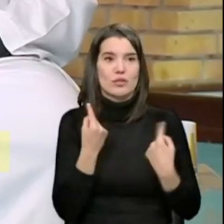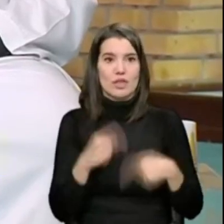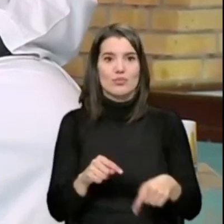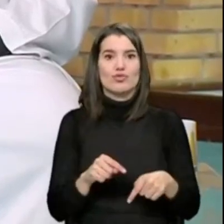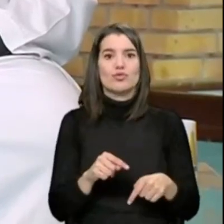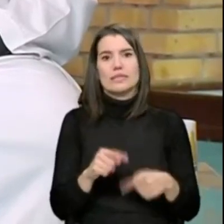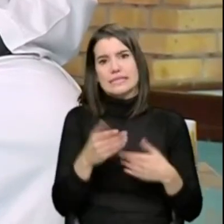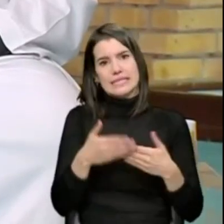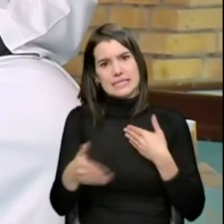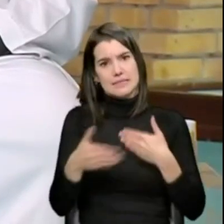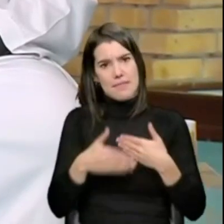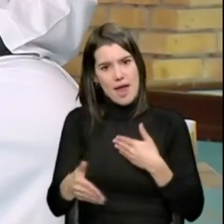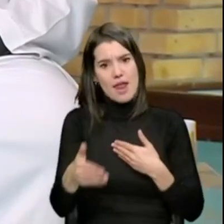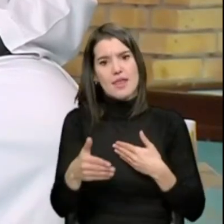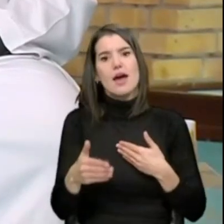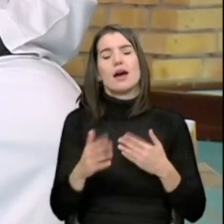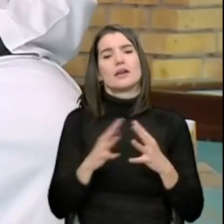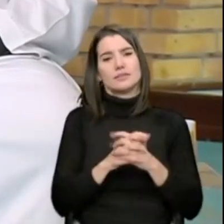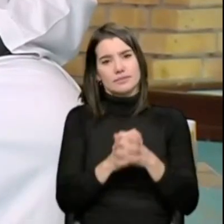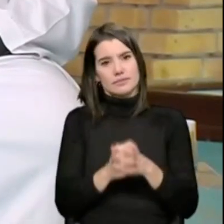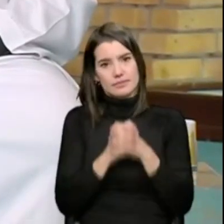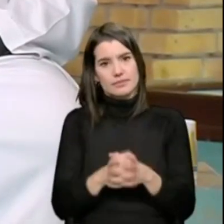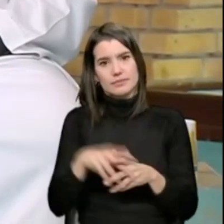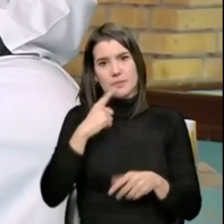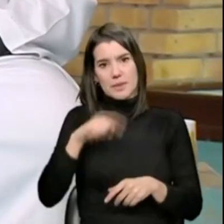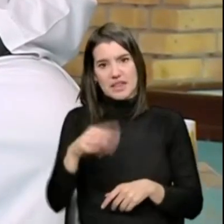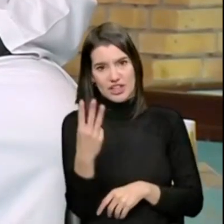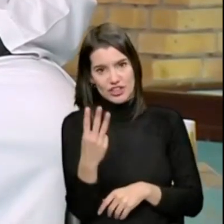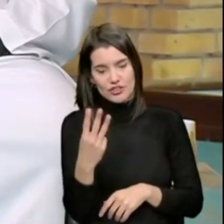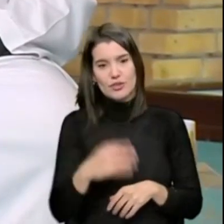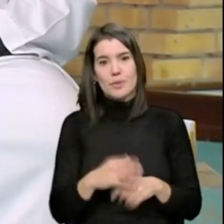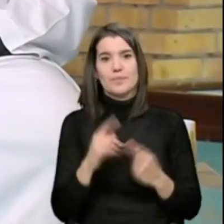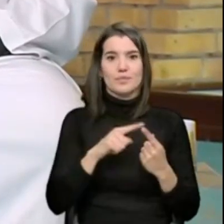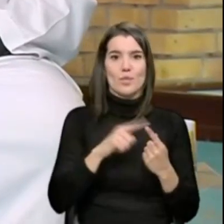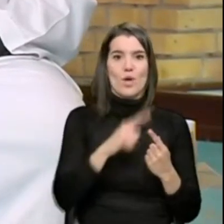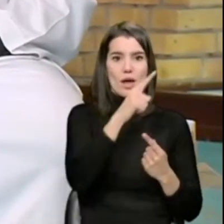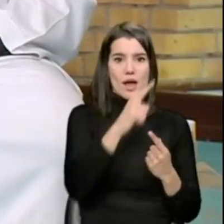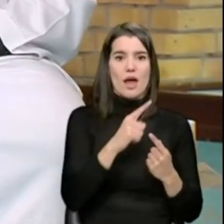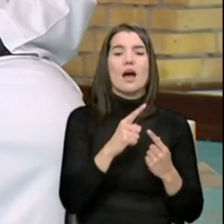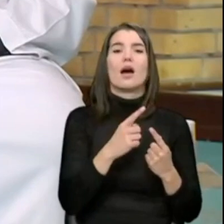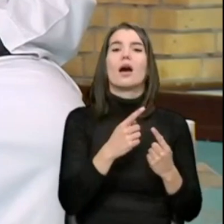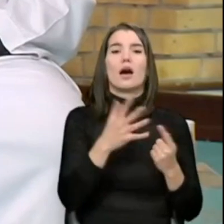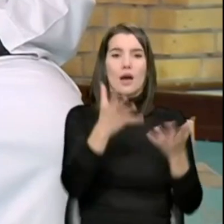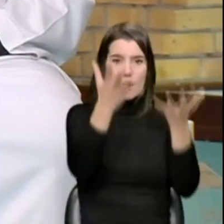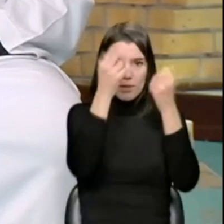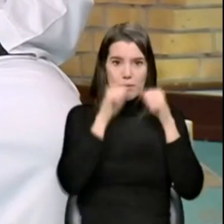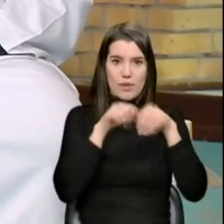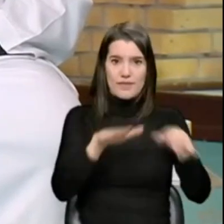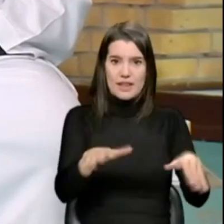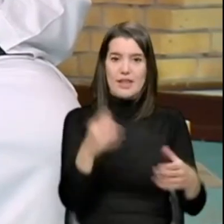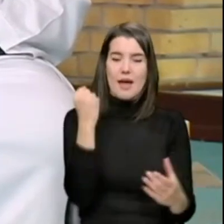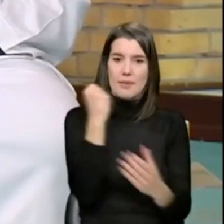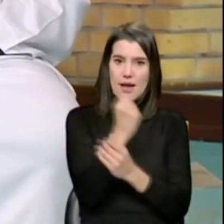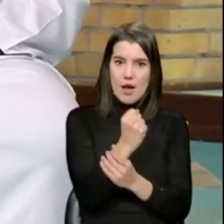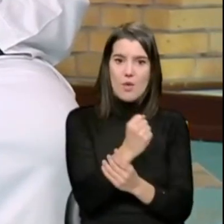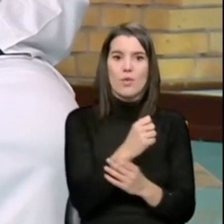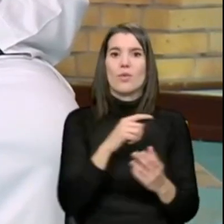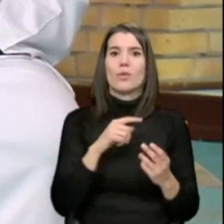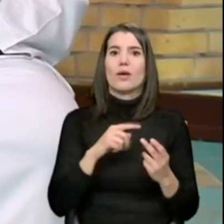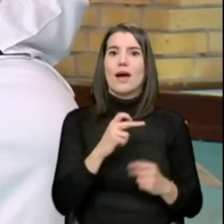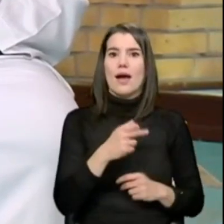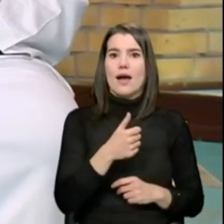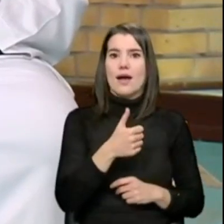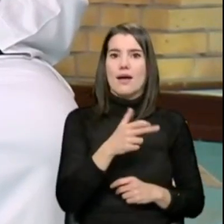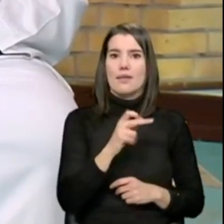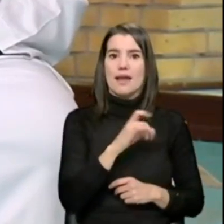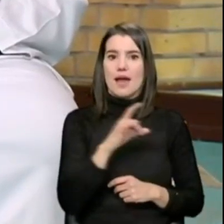durante a semana 3 orações diárias, uma dedicada ao profeta Abraão, outra dedicada ao patriarca